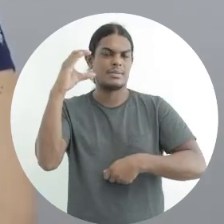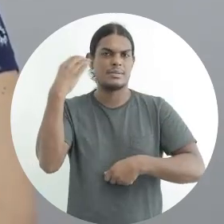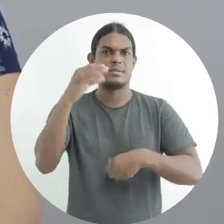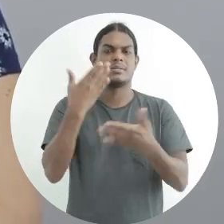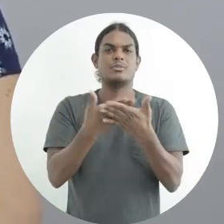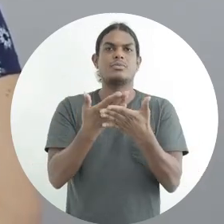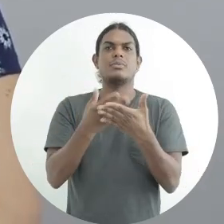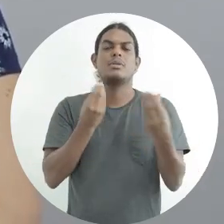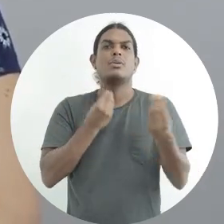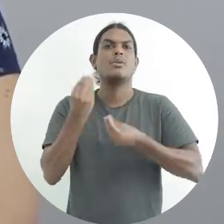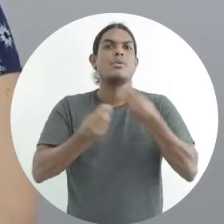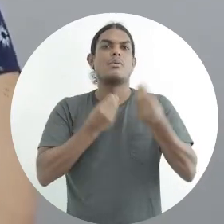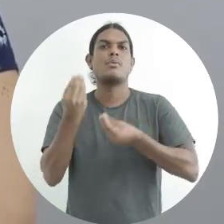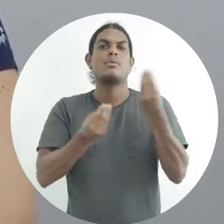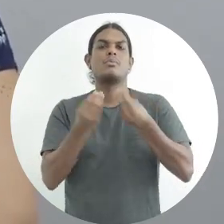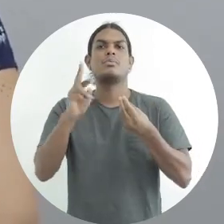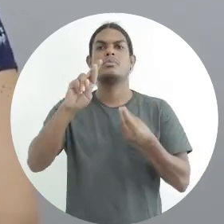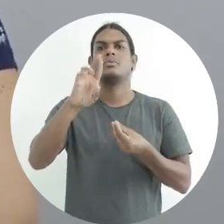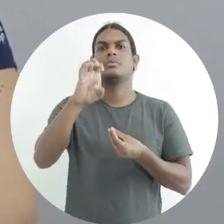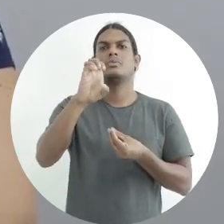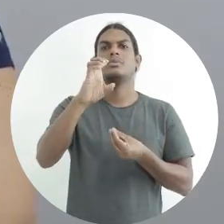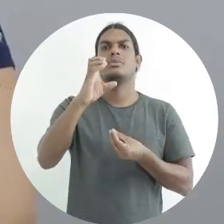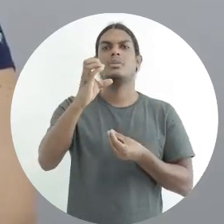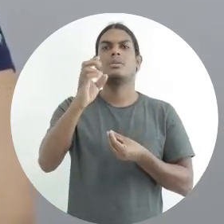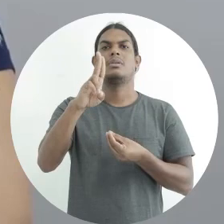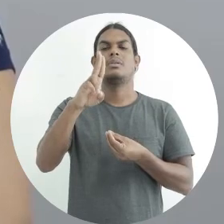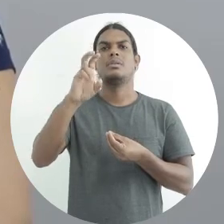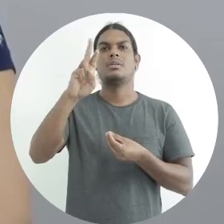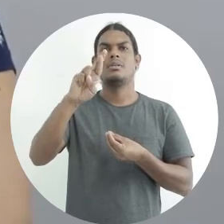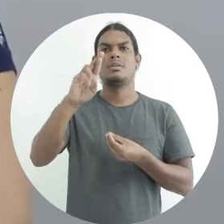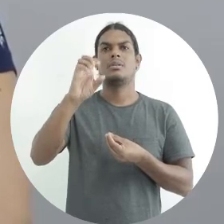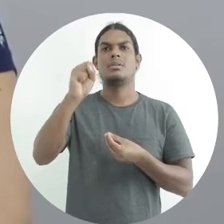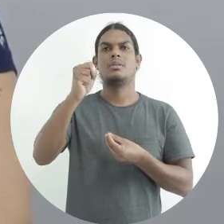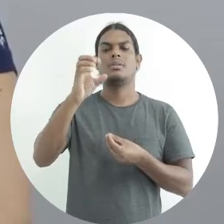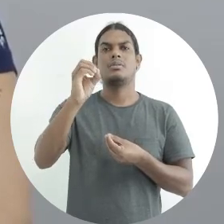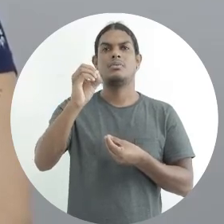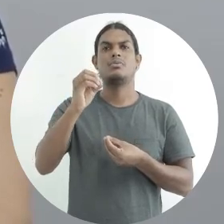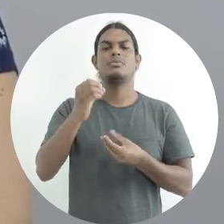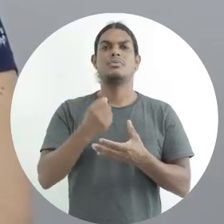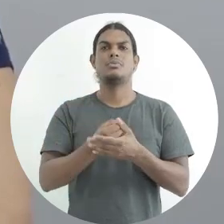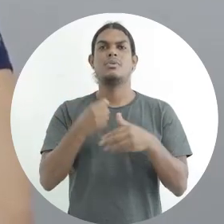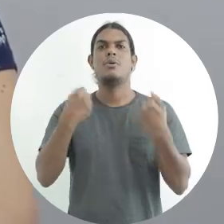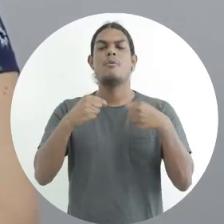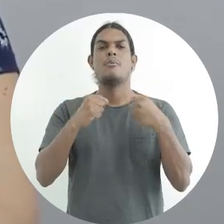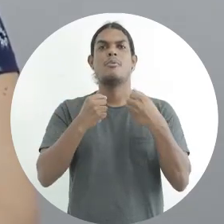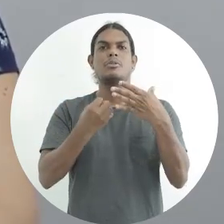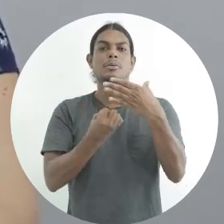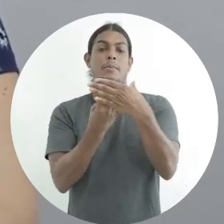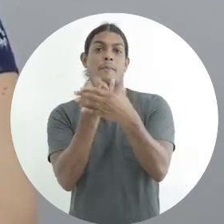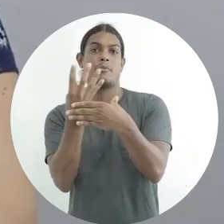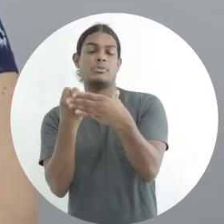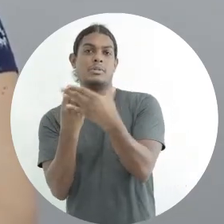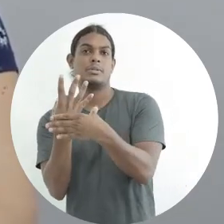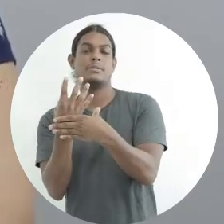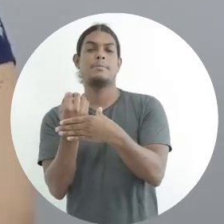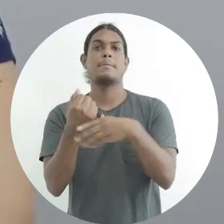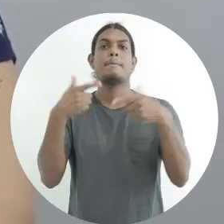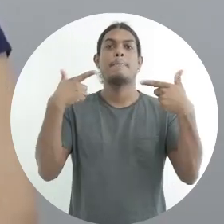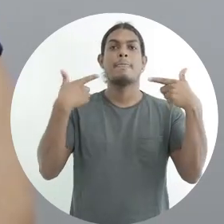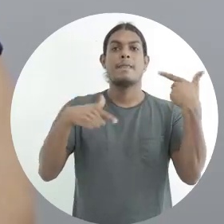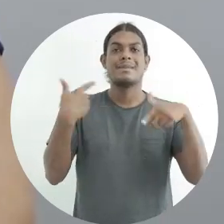são escassos podem ser utilizados para produzir bens e serviços que atendam às nossas